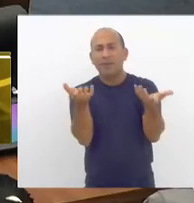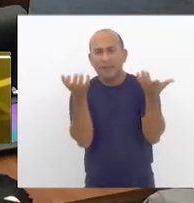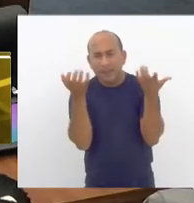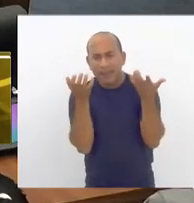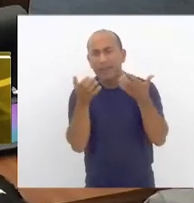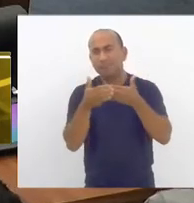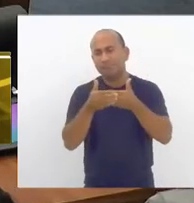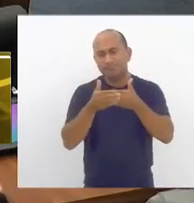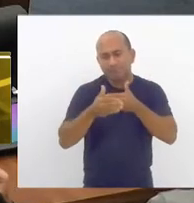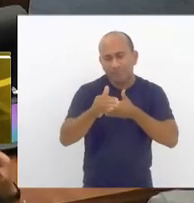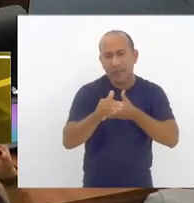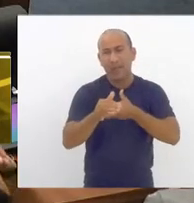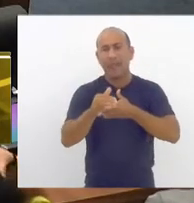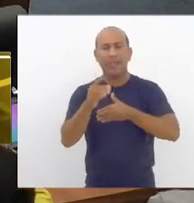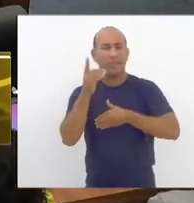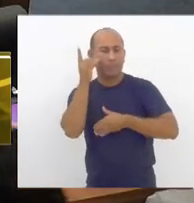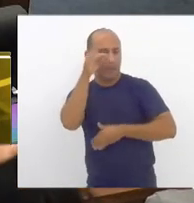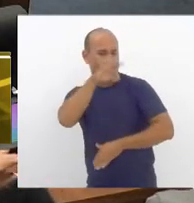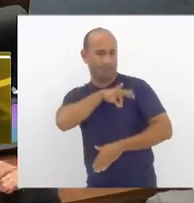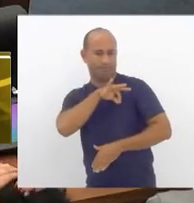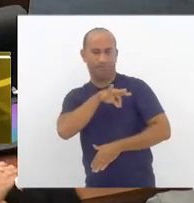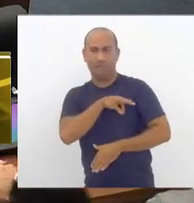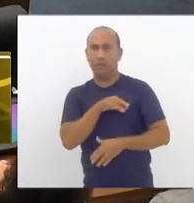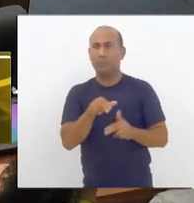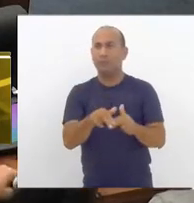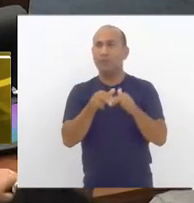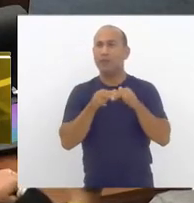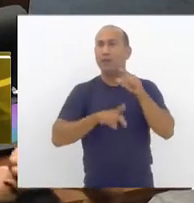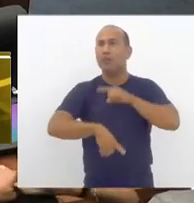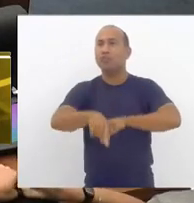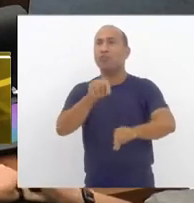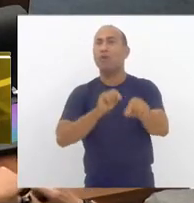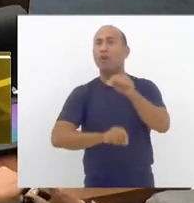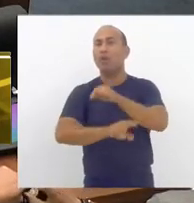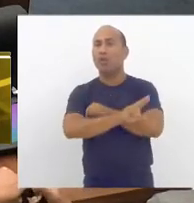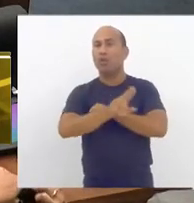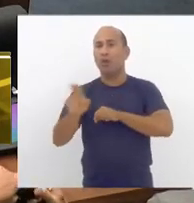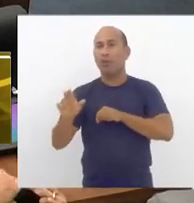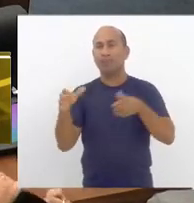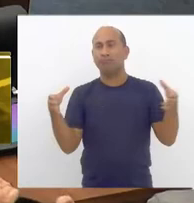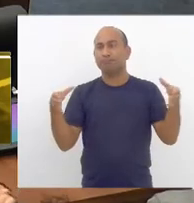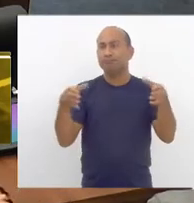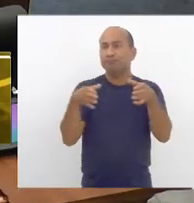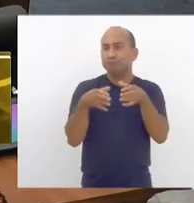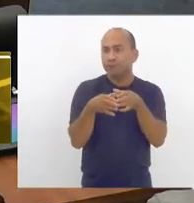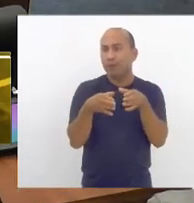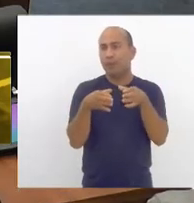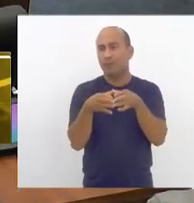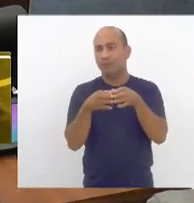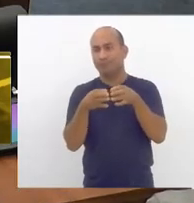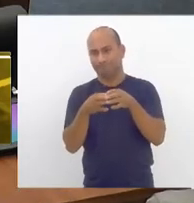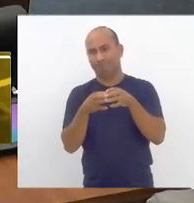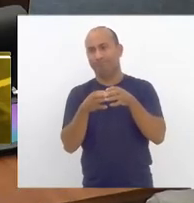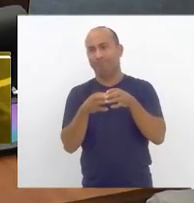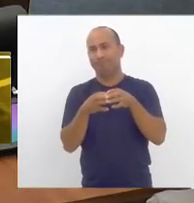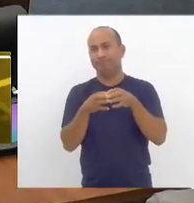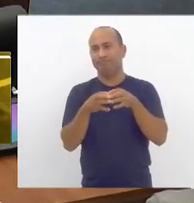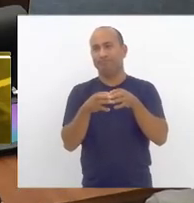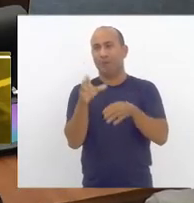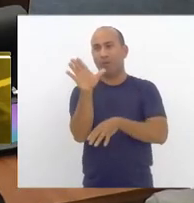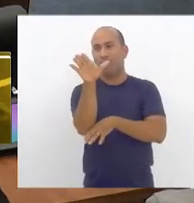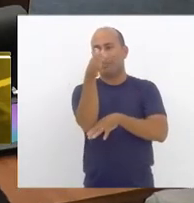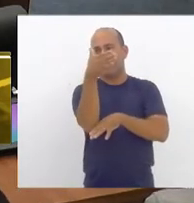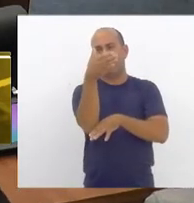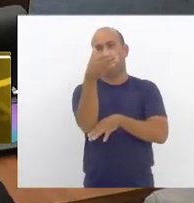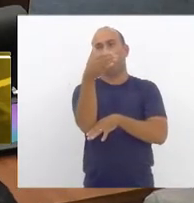deputada Marta Rocha de ter Escolhi um nome cônico no nosso setor de hotéis para os restaurantes que